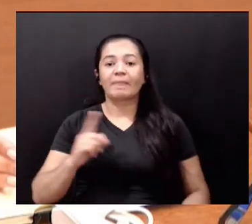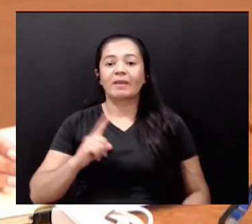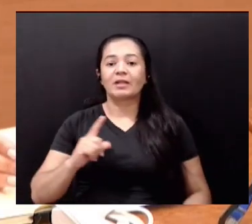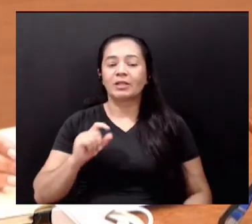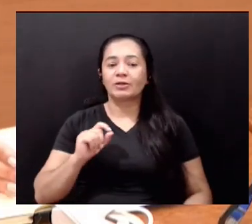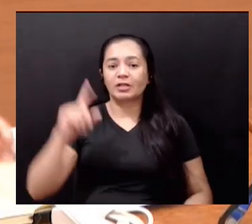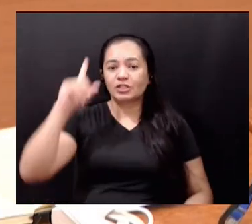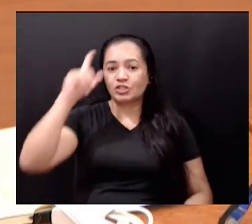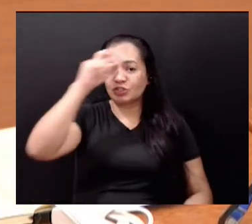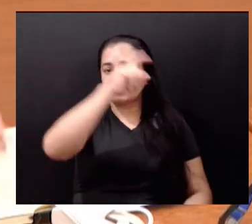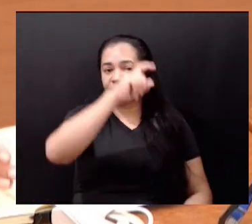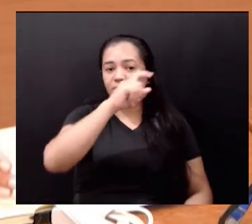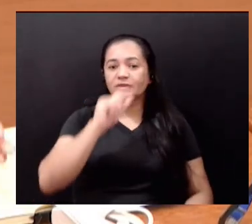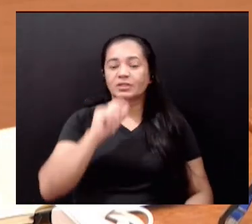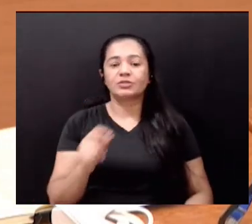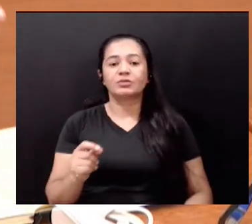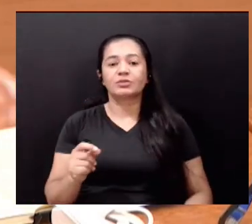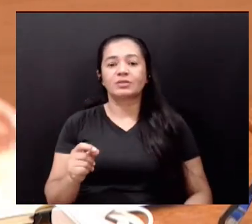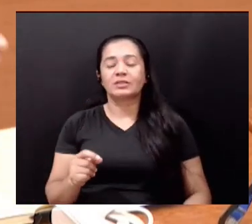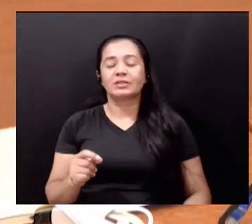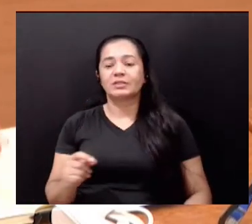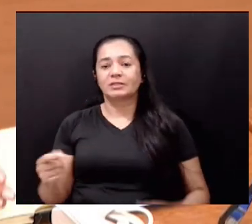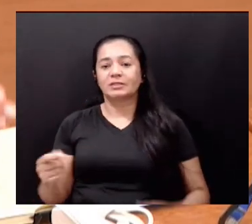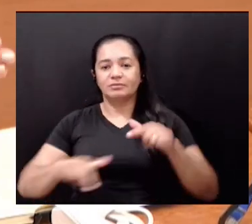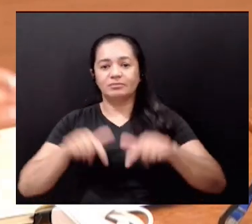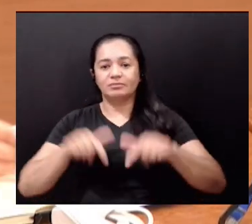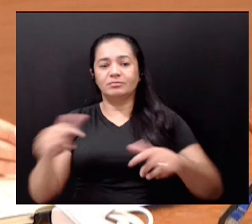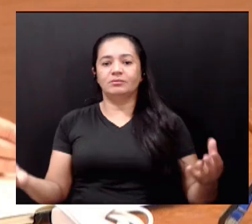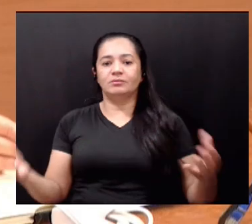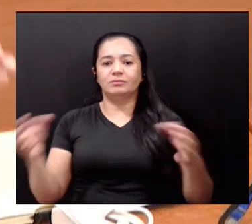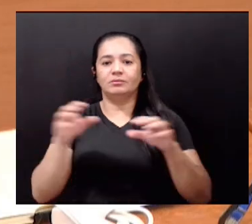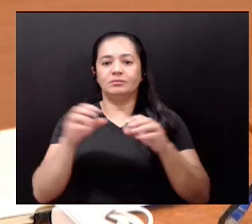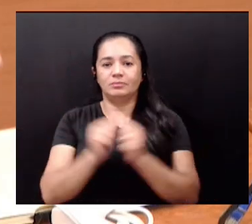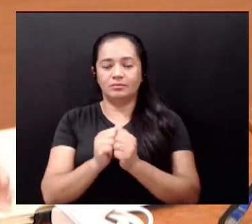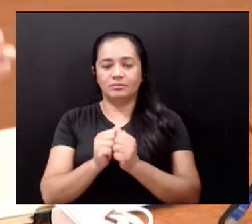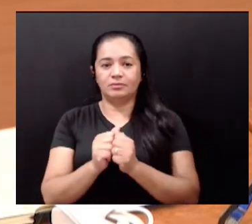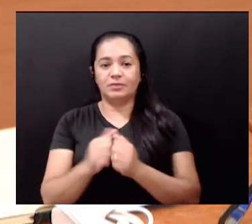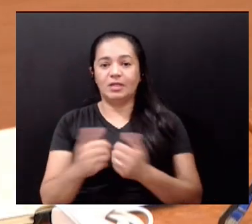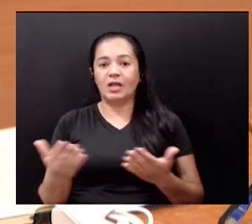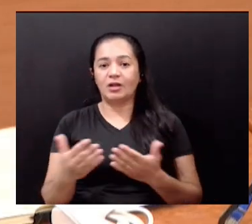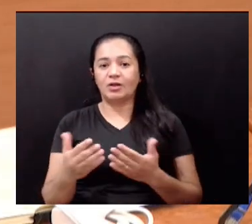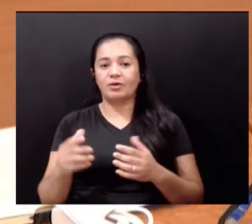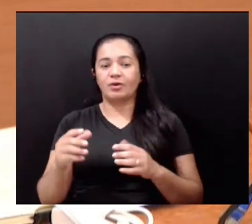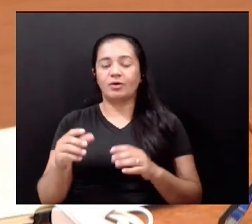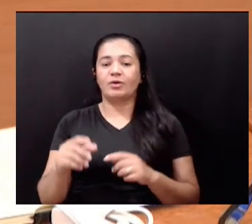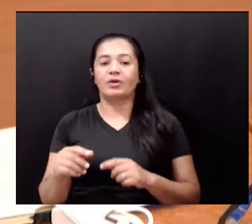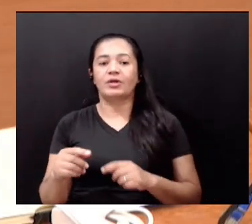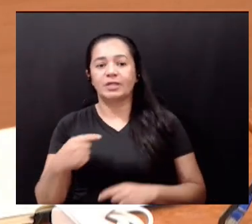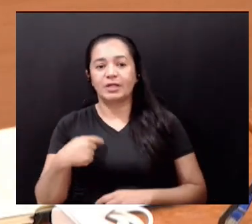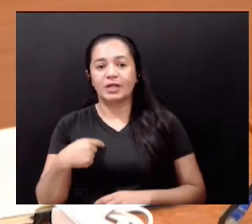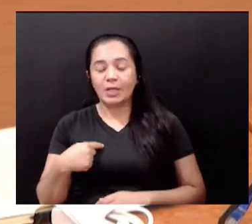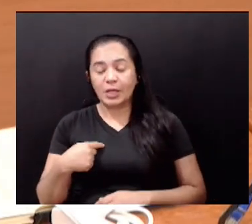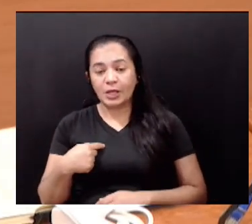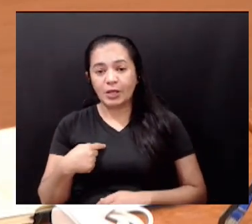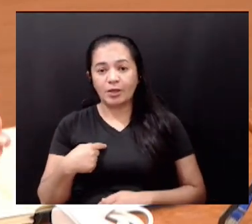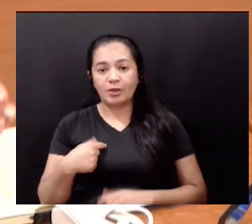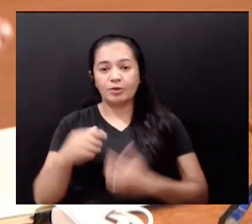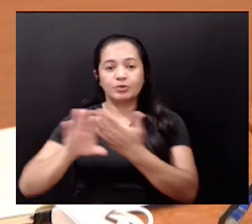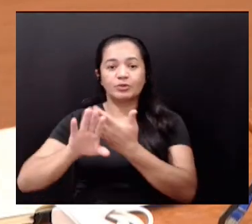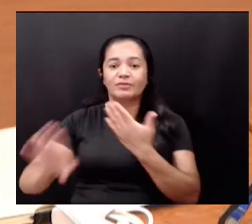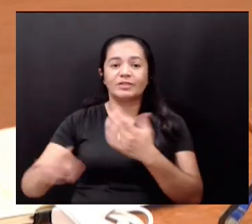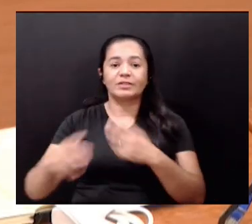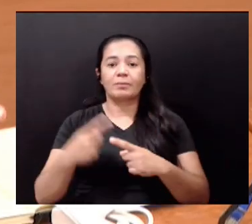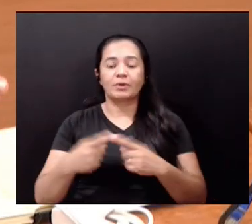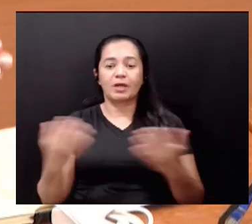esses serviços. Eu trabalho, agora estou licenciada por conta do mandato, mas sou médica da vigilância epidemiológica. A gente faz uma